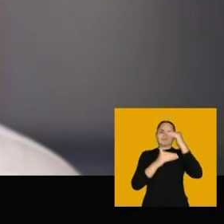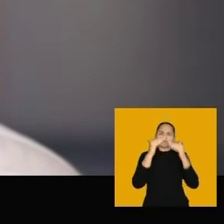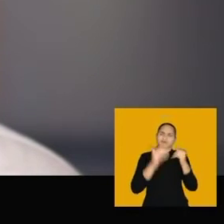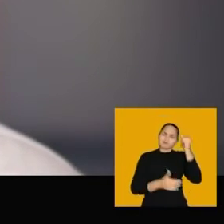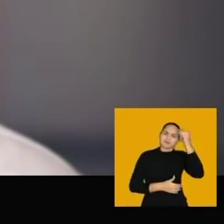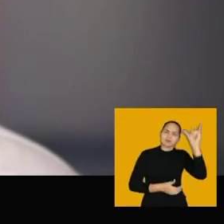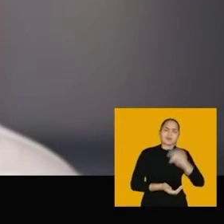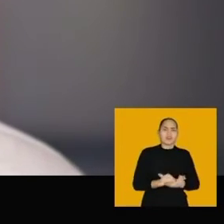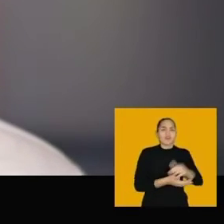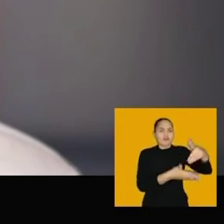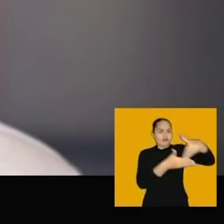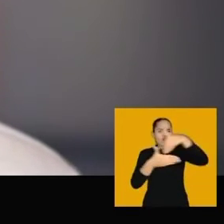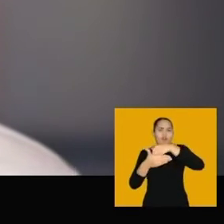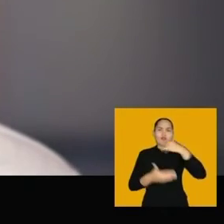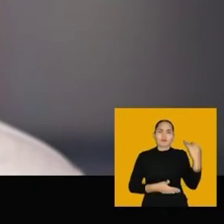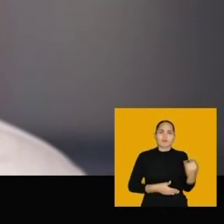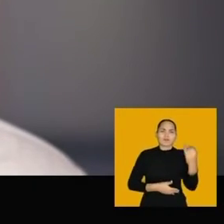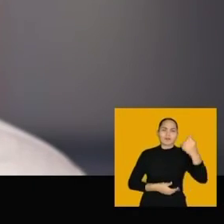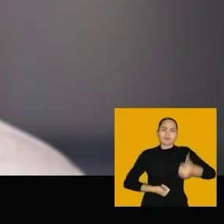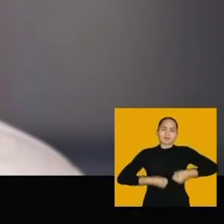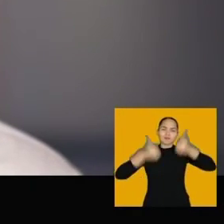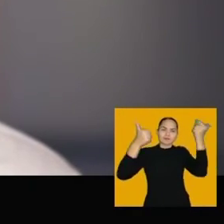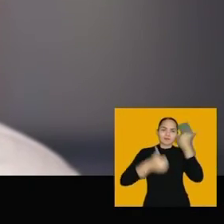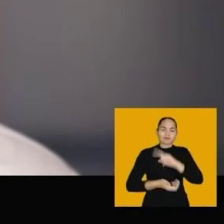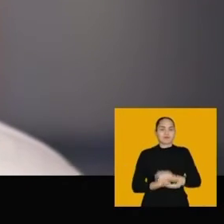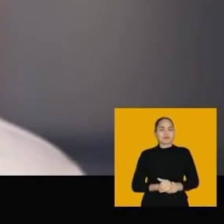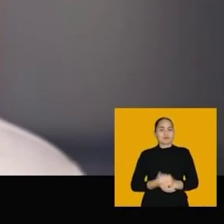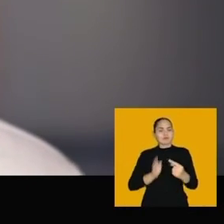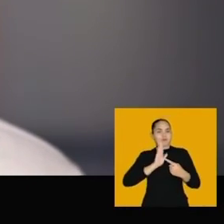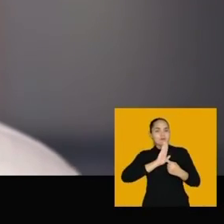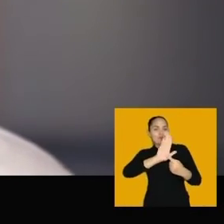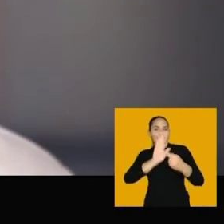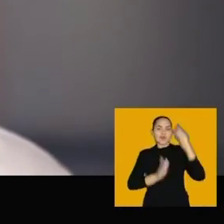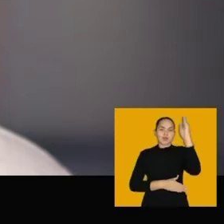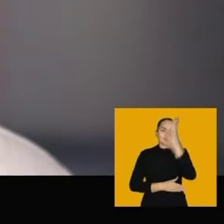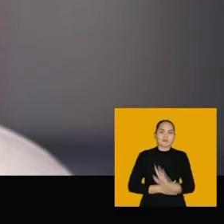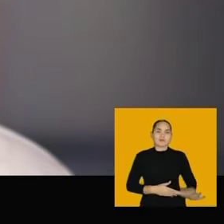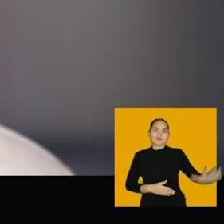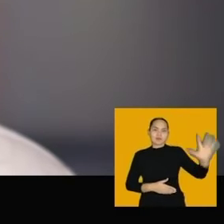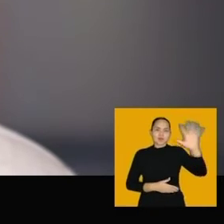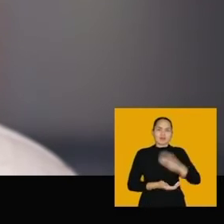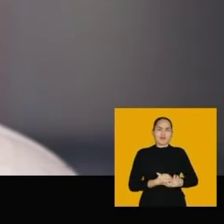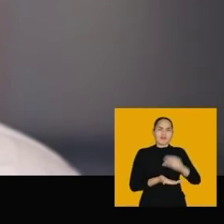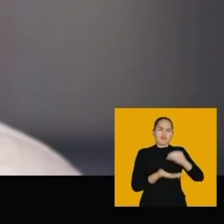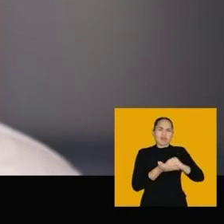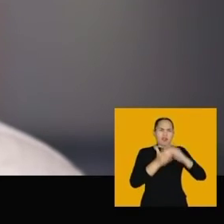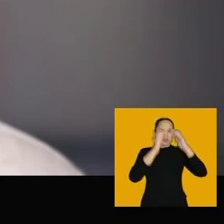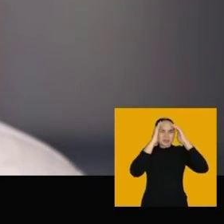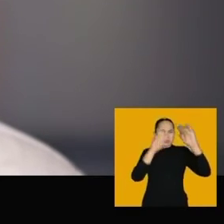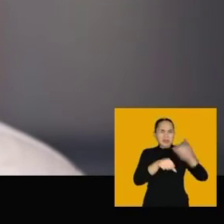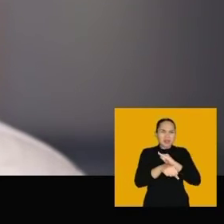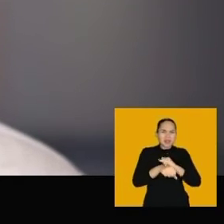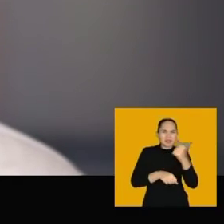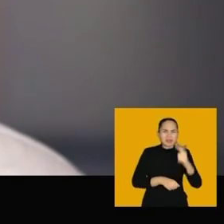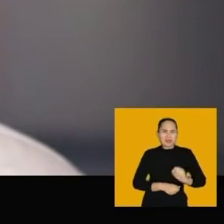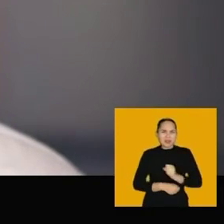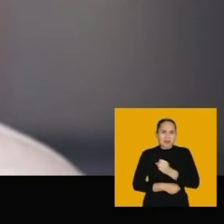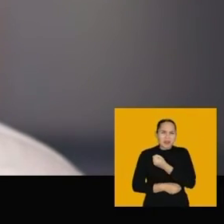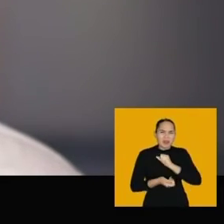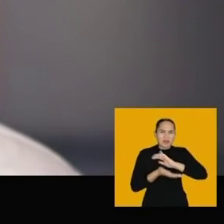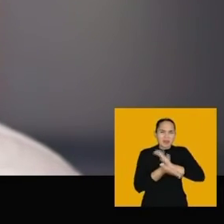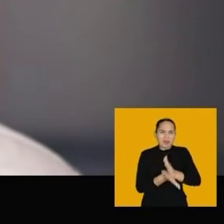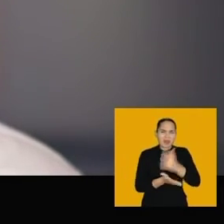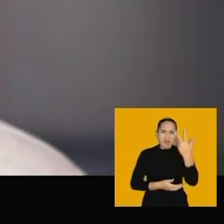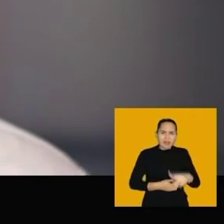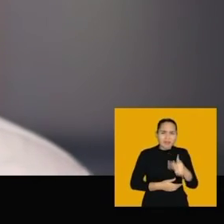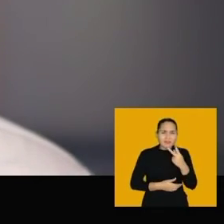podemos baixar a guarda. Cada voto vai fazer a diferença. Vamos mostrar ao Brasil inteiro que a intolerância, o preconceito